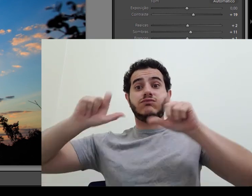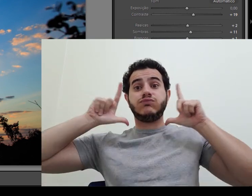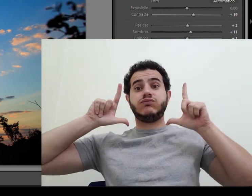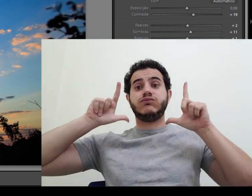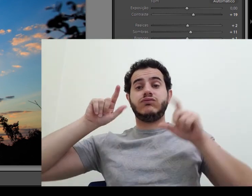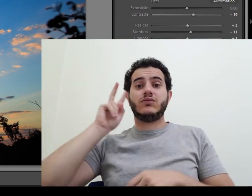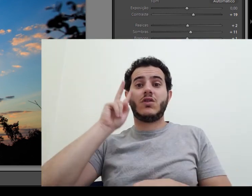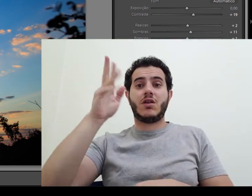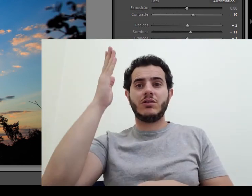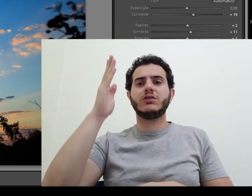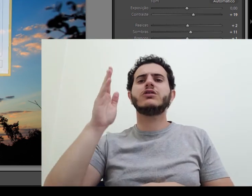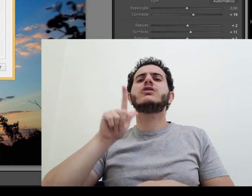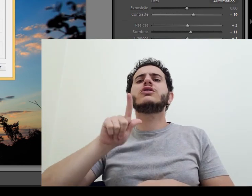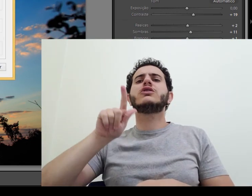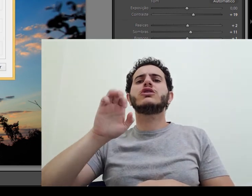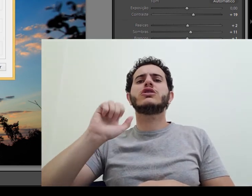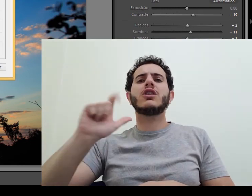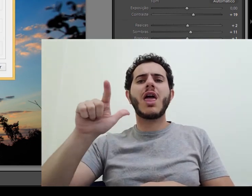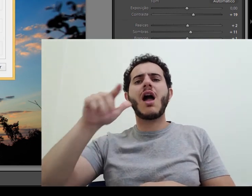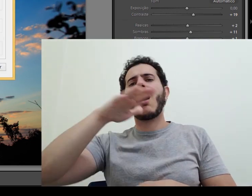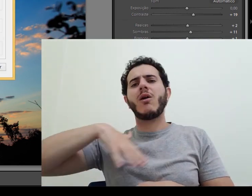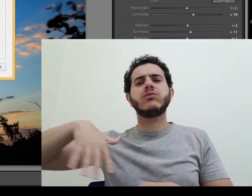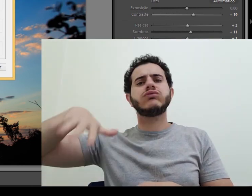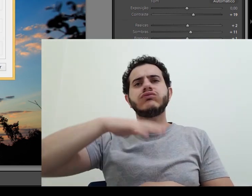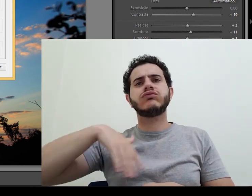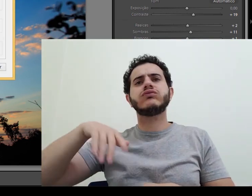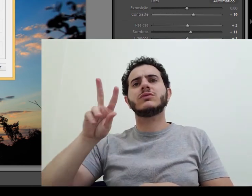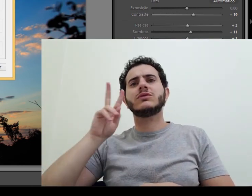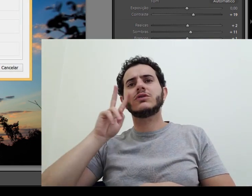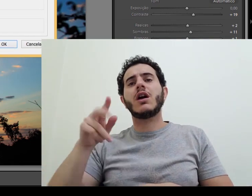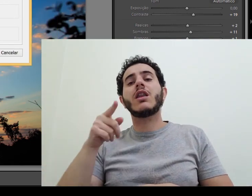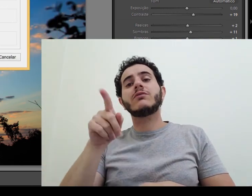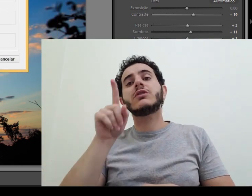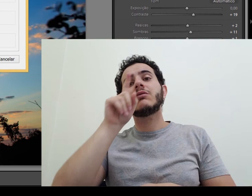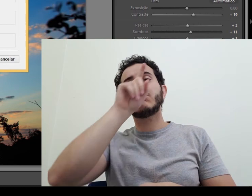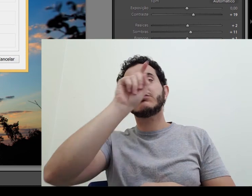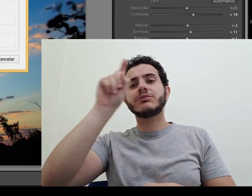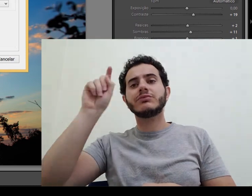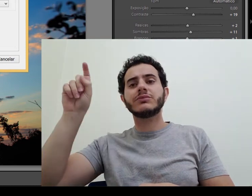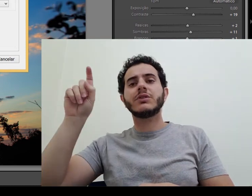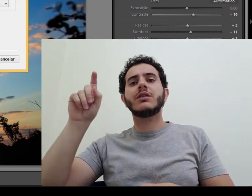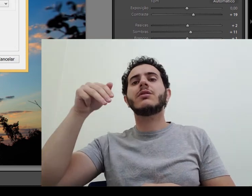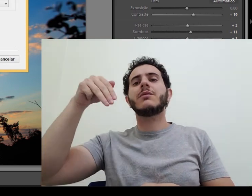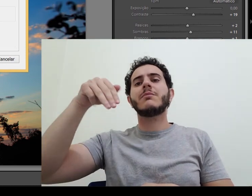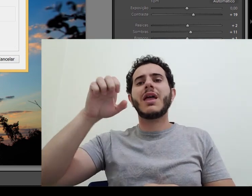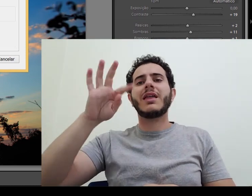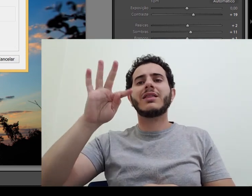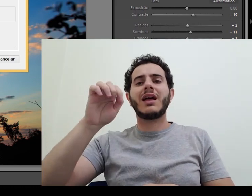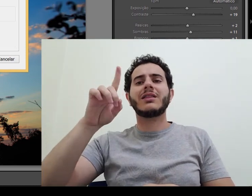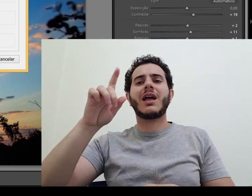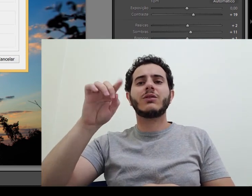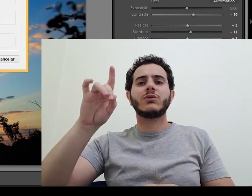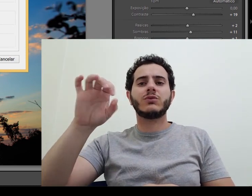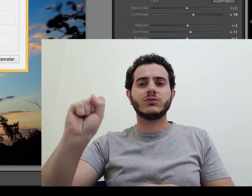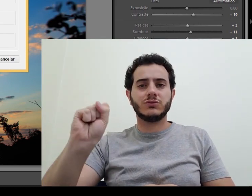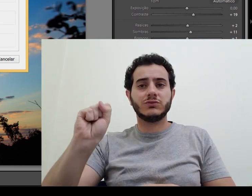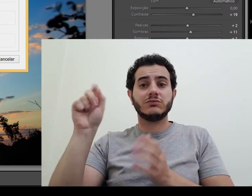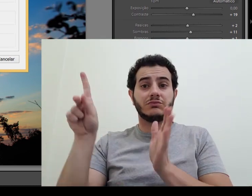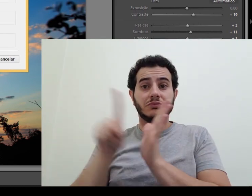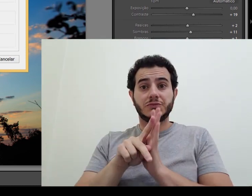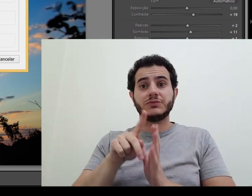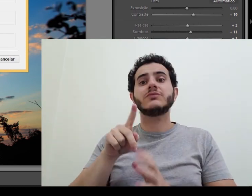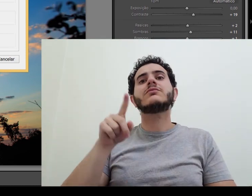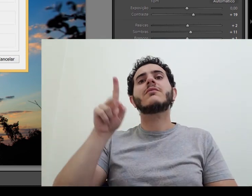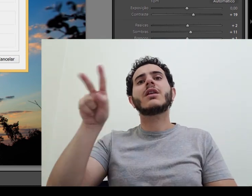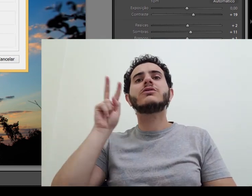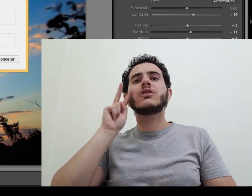vem em configurações do catálogo, e aí dentro de configurações do catálogo vai abrir essa janela. Você vai ter geral, manipulação de arquivos e metadados. Você